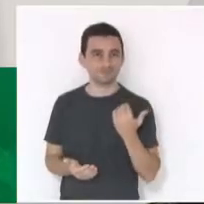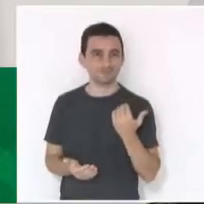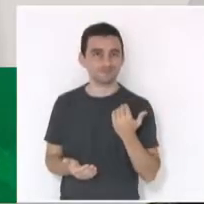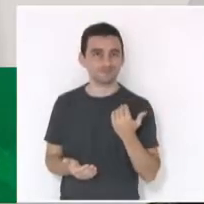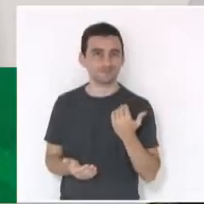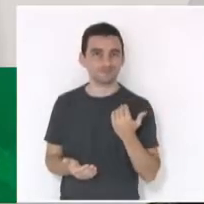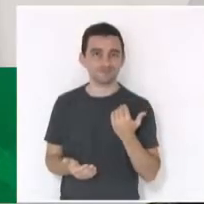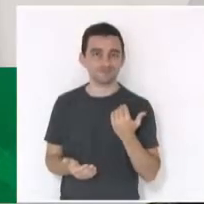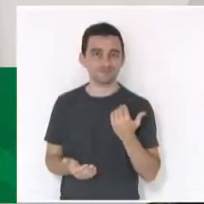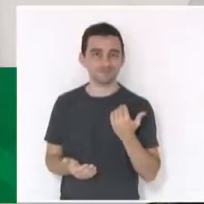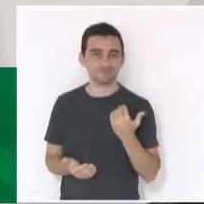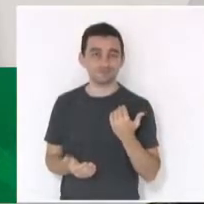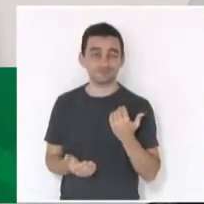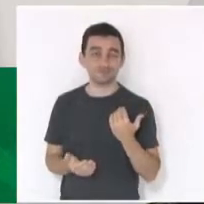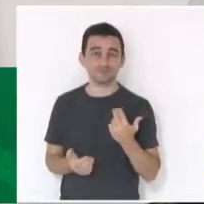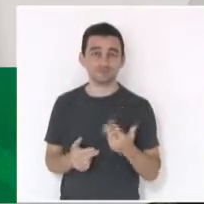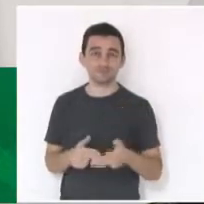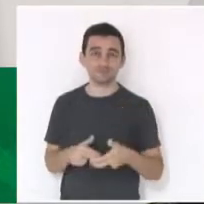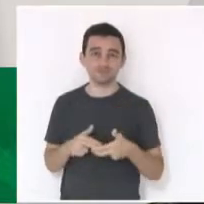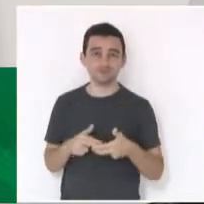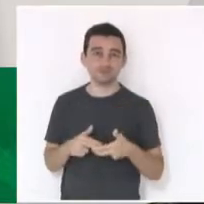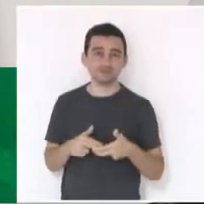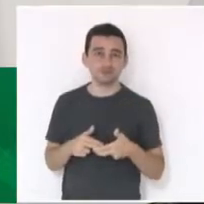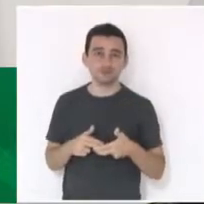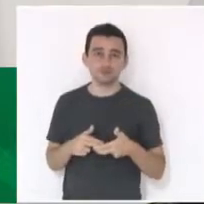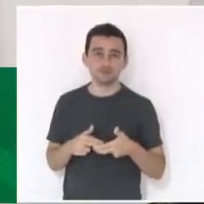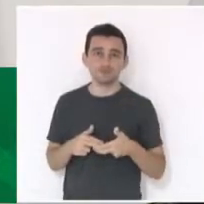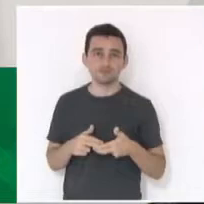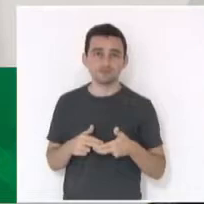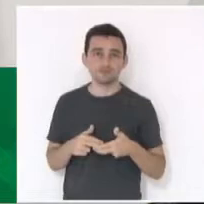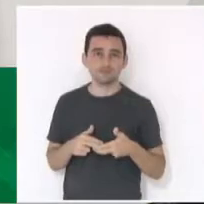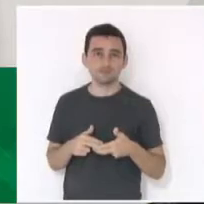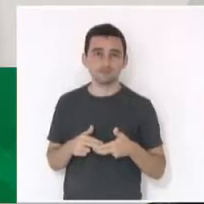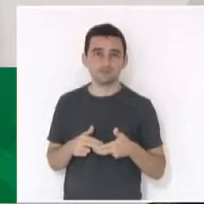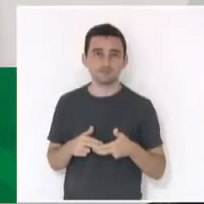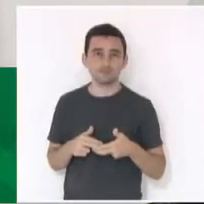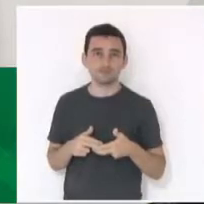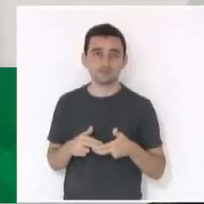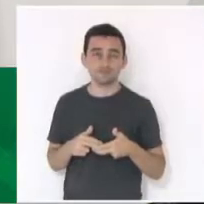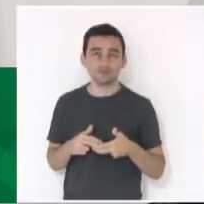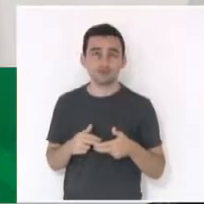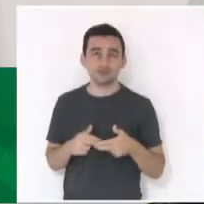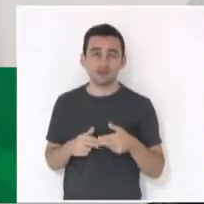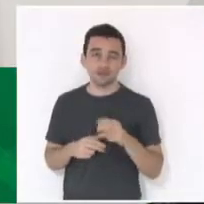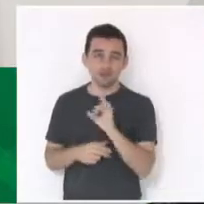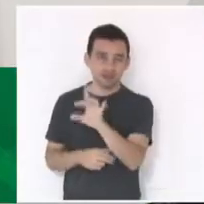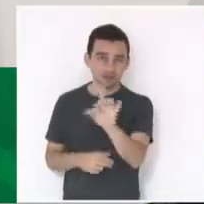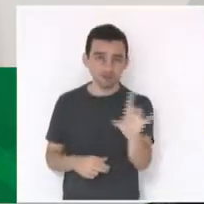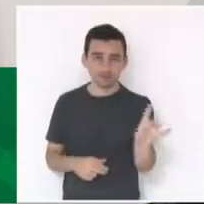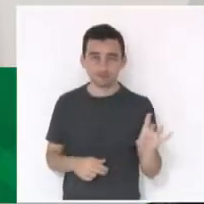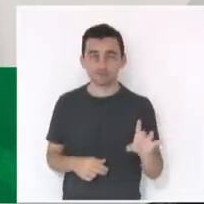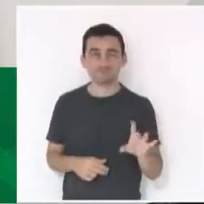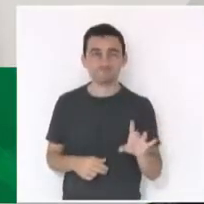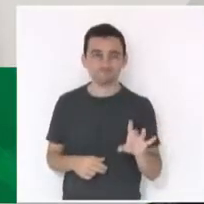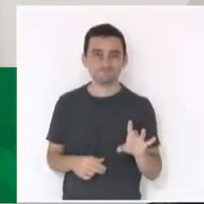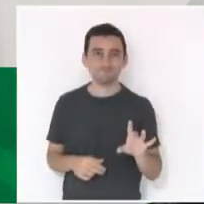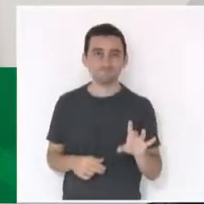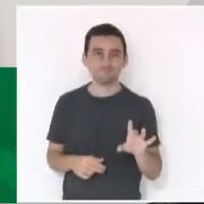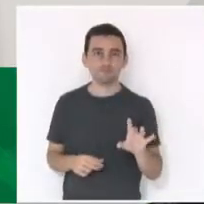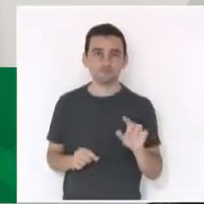e portanto e fica para cada um e cada uma de nós